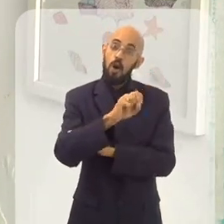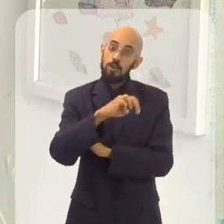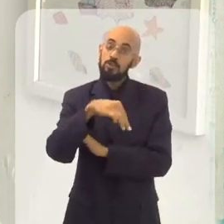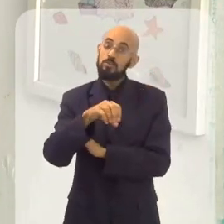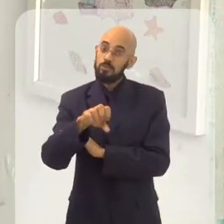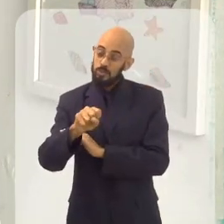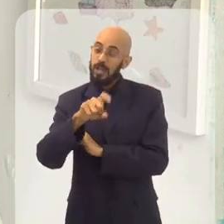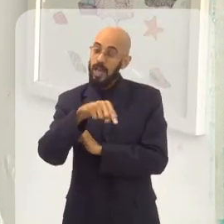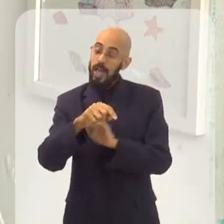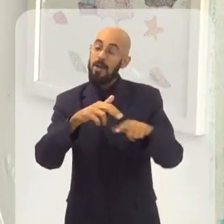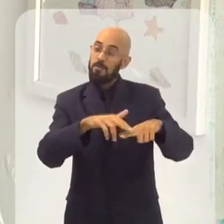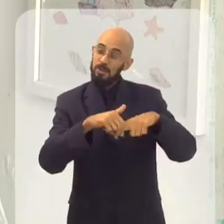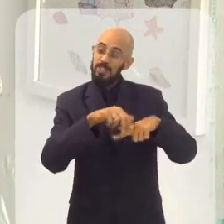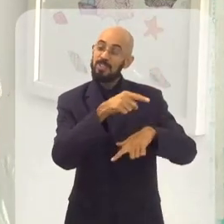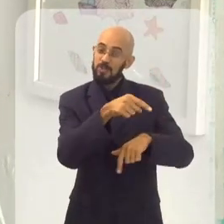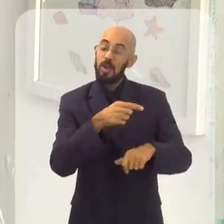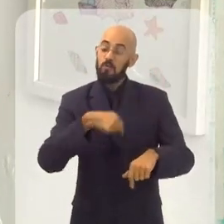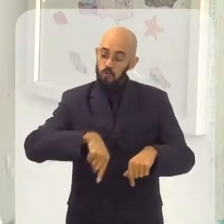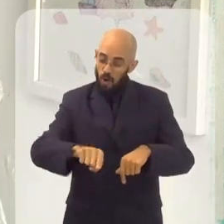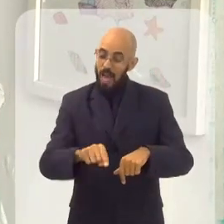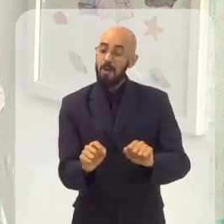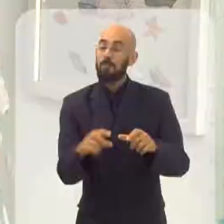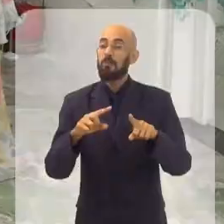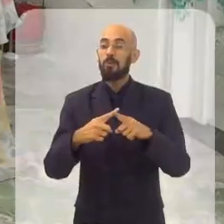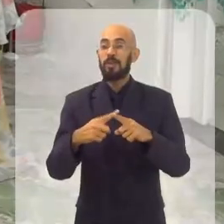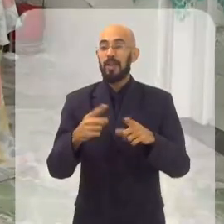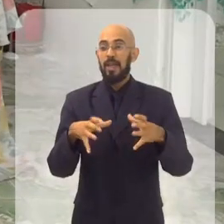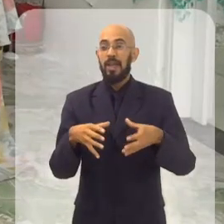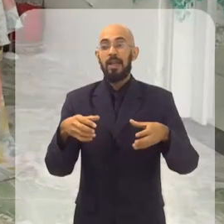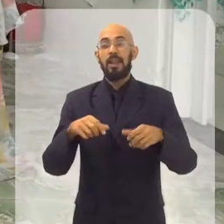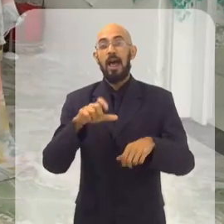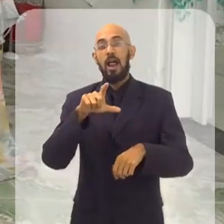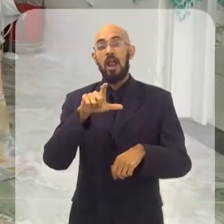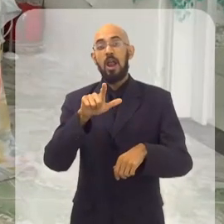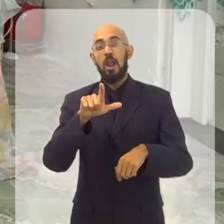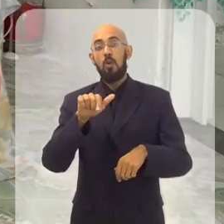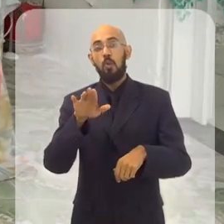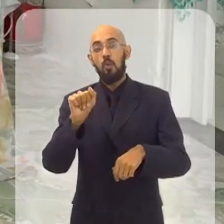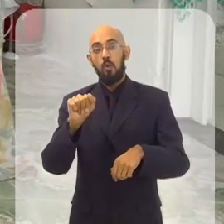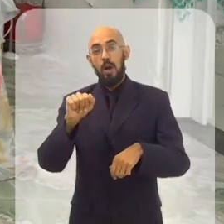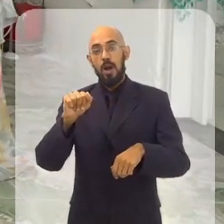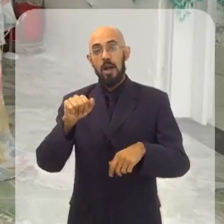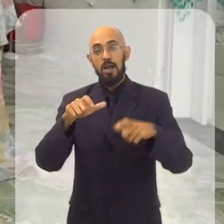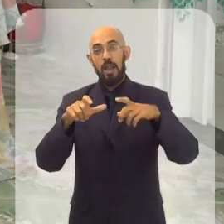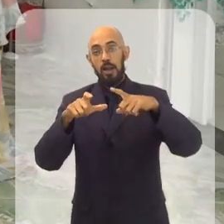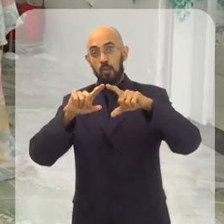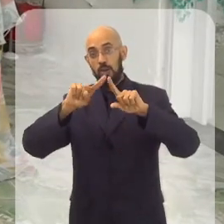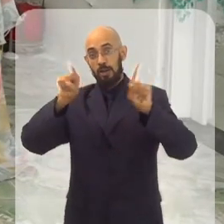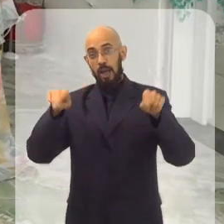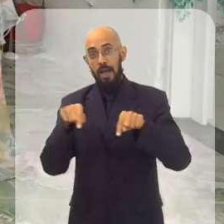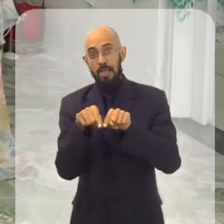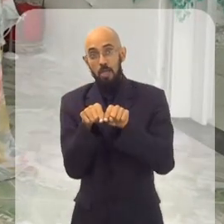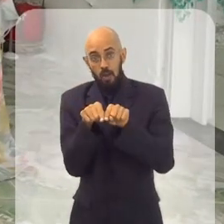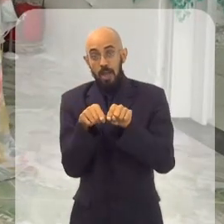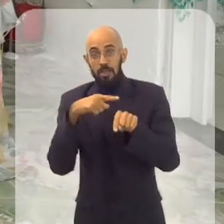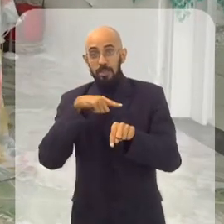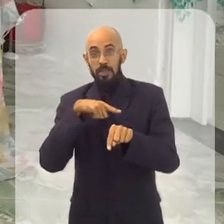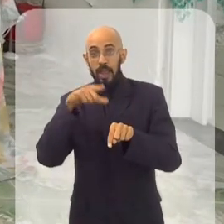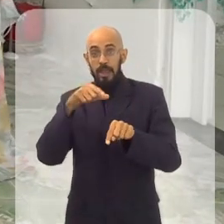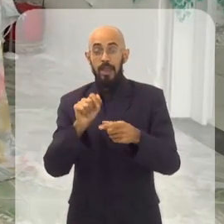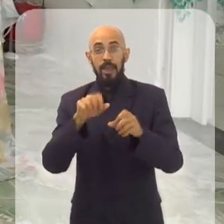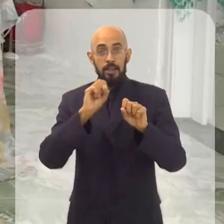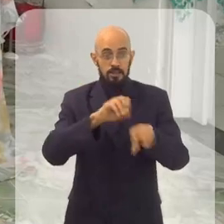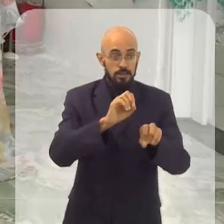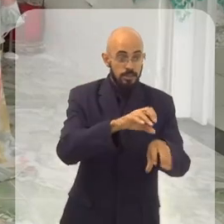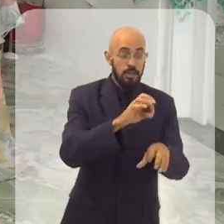mais simpático, já agrega. Então, eu vou lá na tribo, porque a tribo tem na lua cheia a fogueira, a tribo tem gira de umbanda, tá? A tribo ensina o